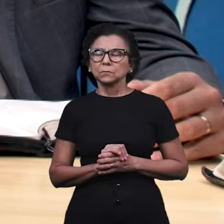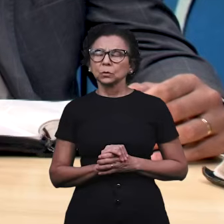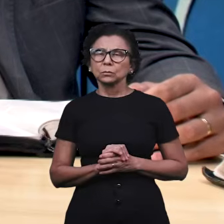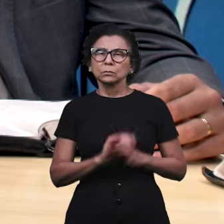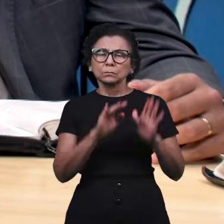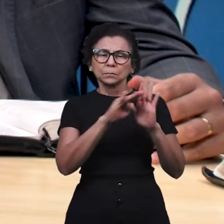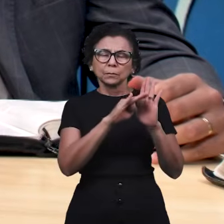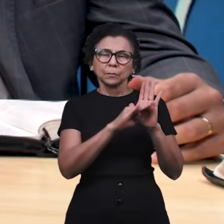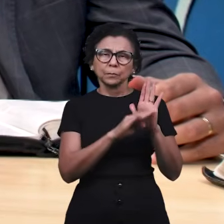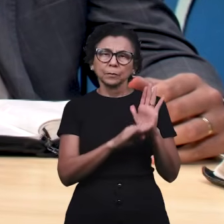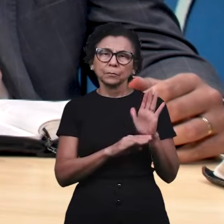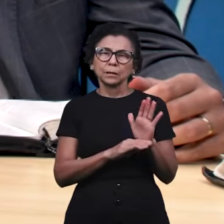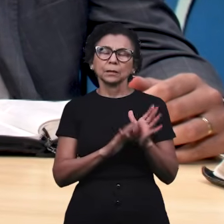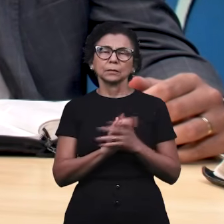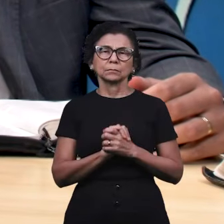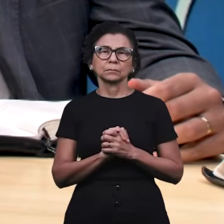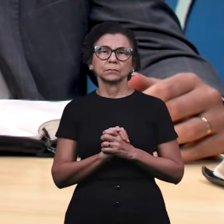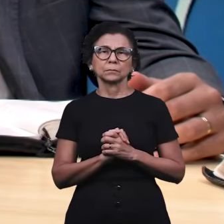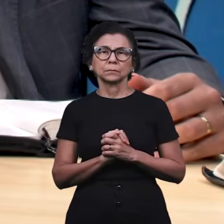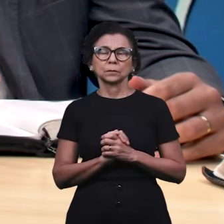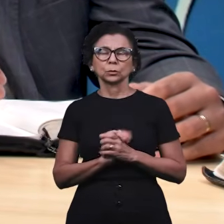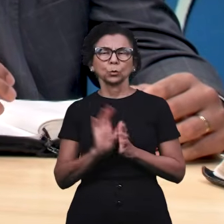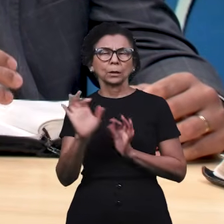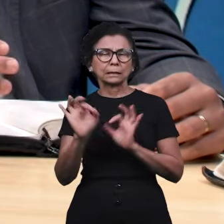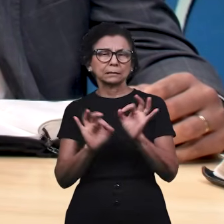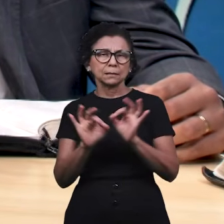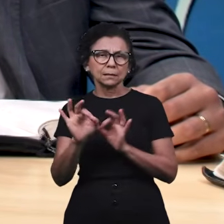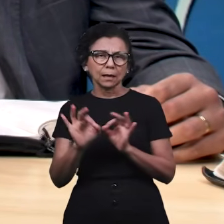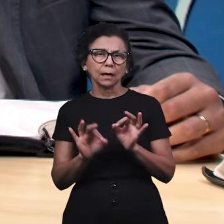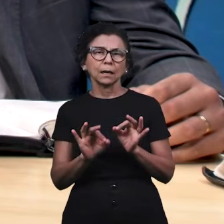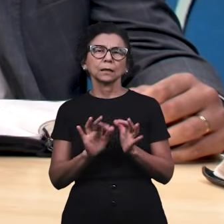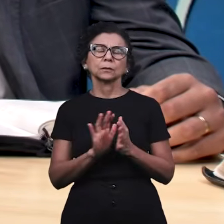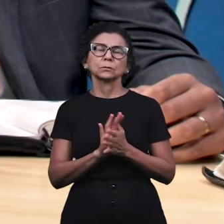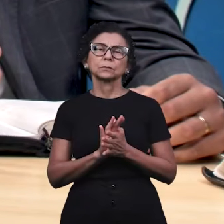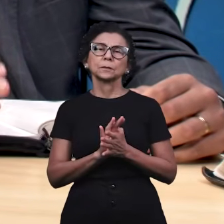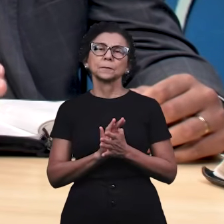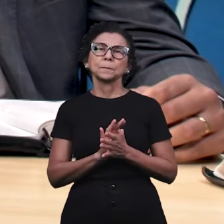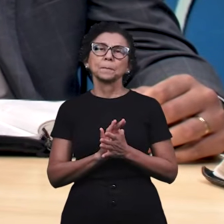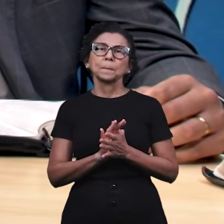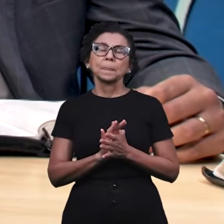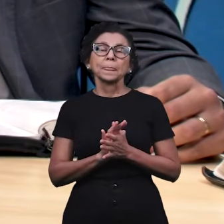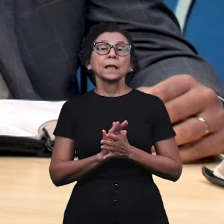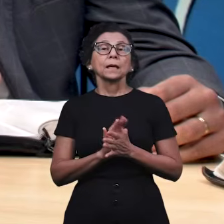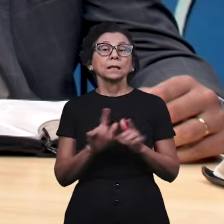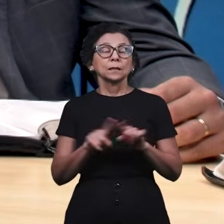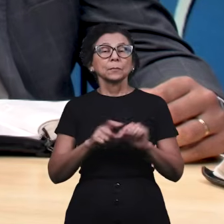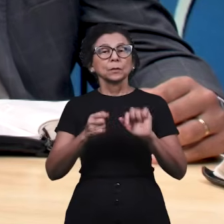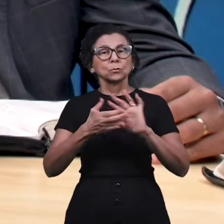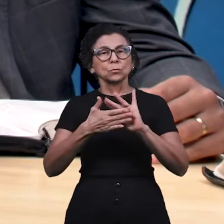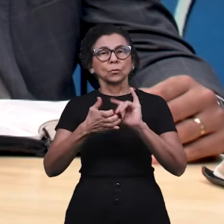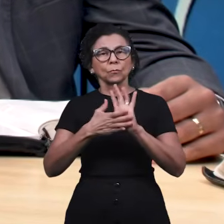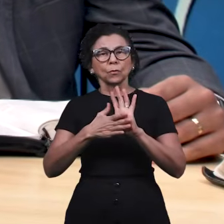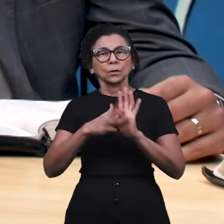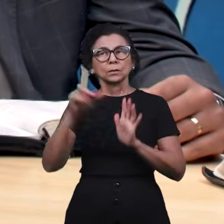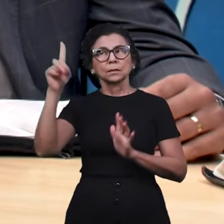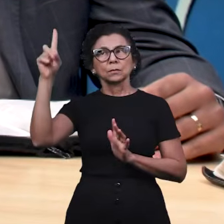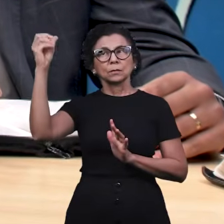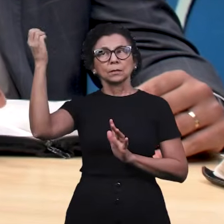revelado. Diversos louvores na nossa coletânea de louvores são revelados na sua grande